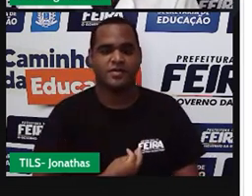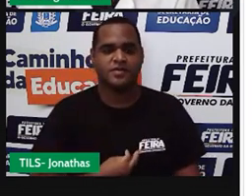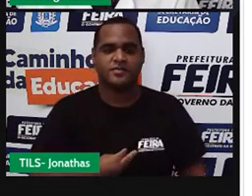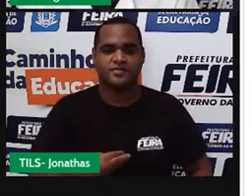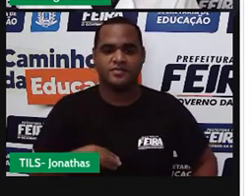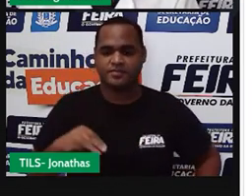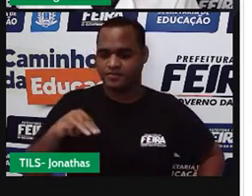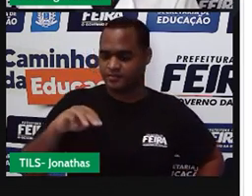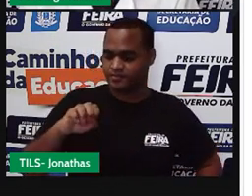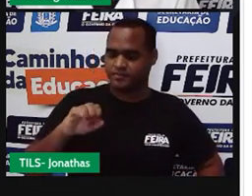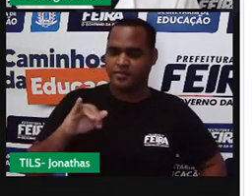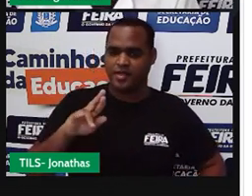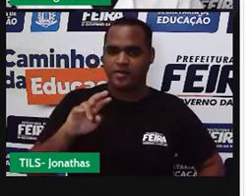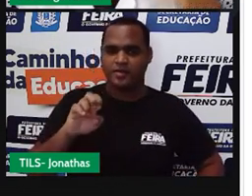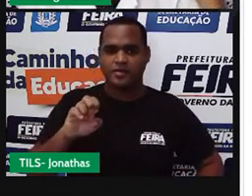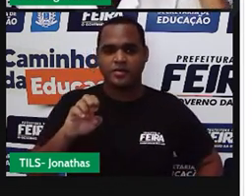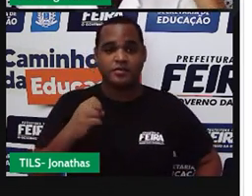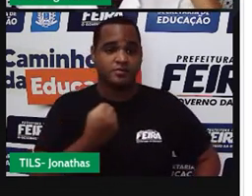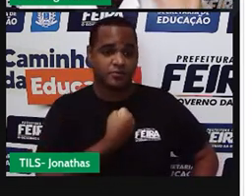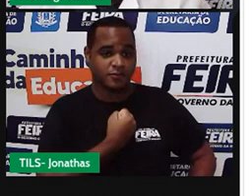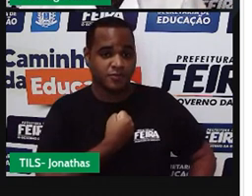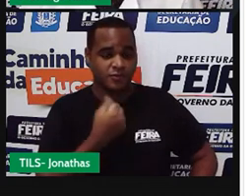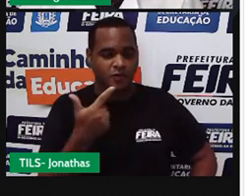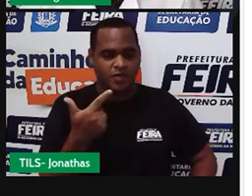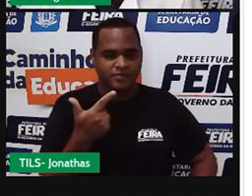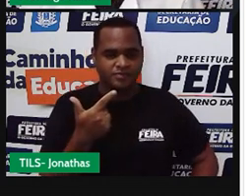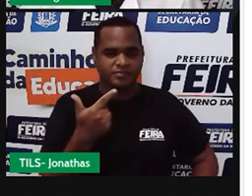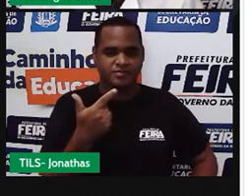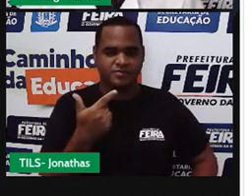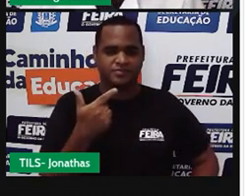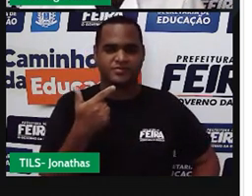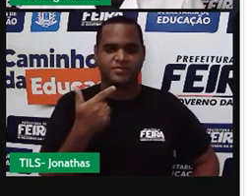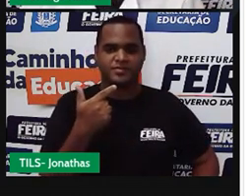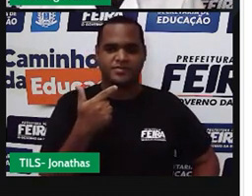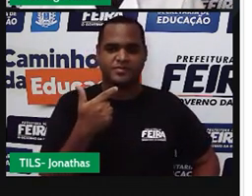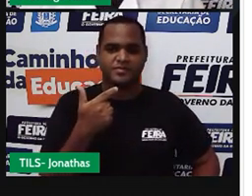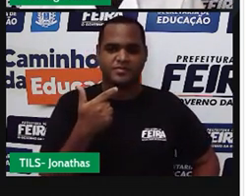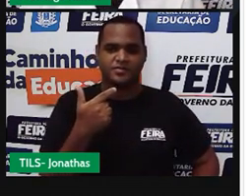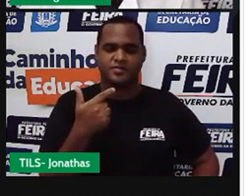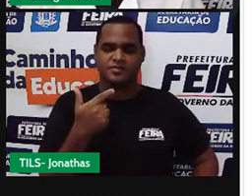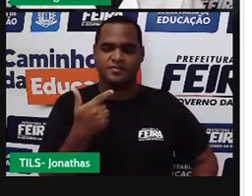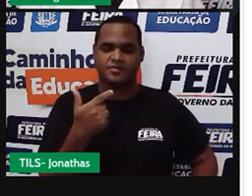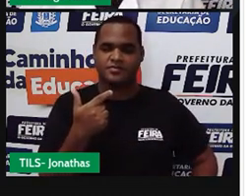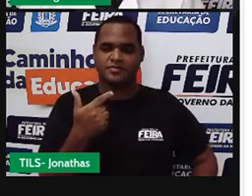quadrado de Meire seja dois digamos seja uma medida dois tá